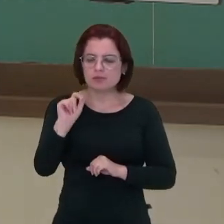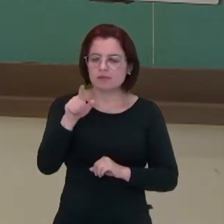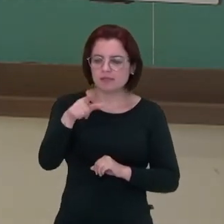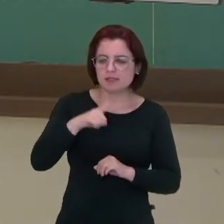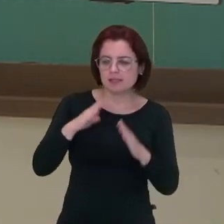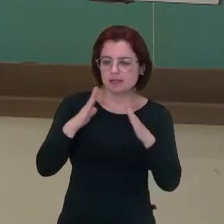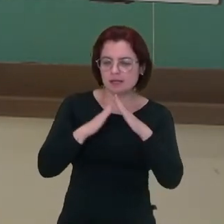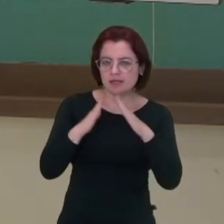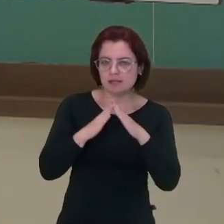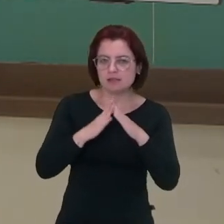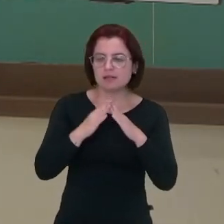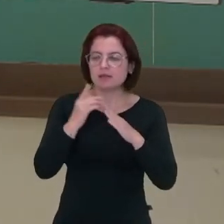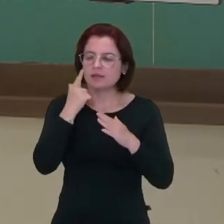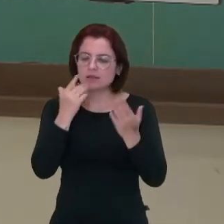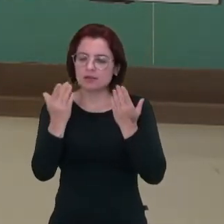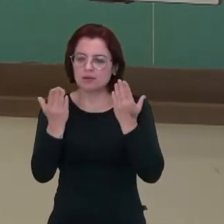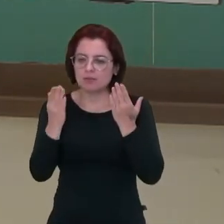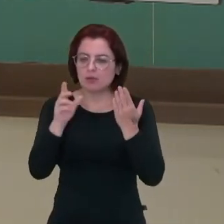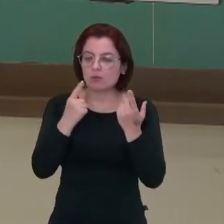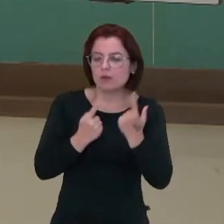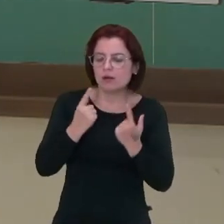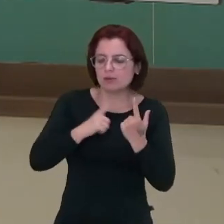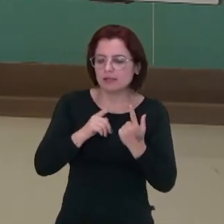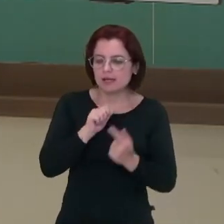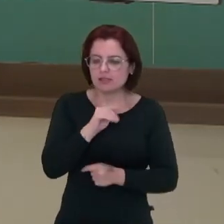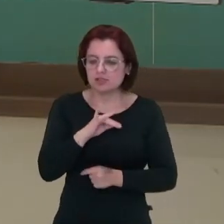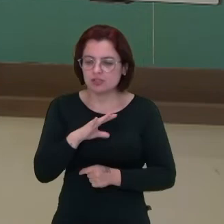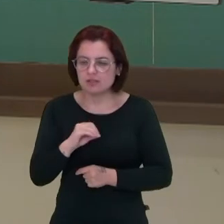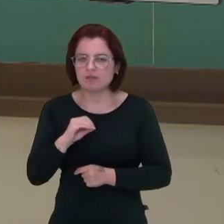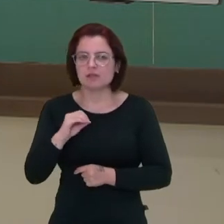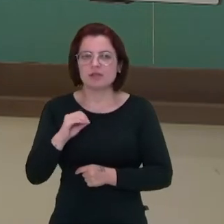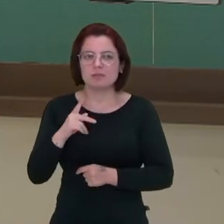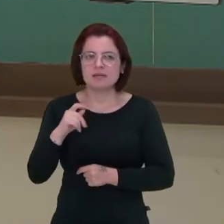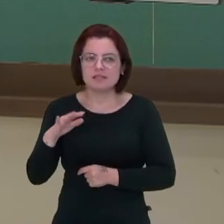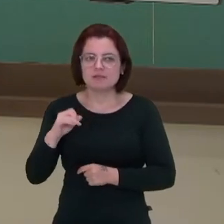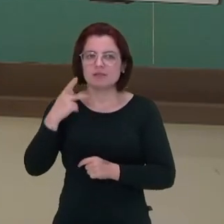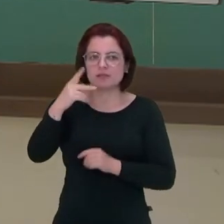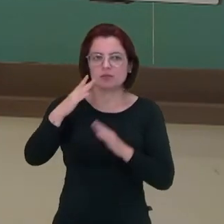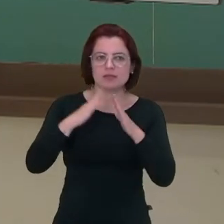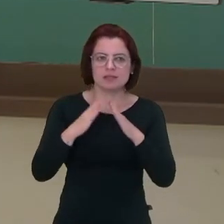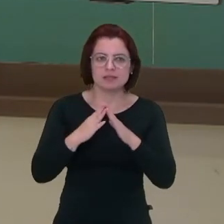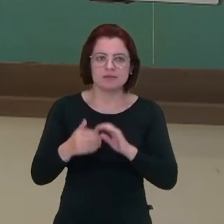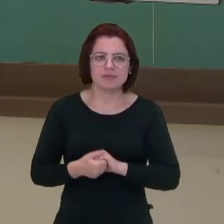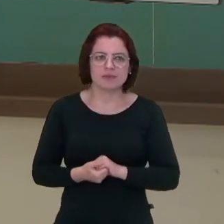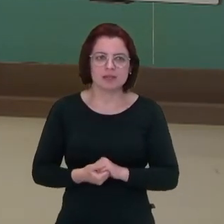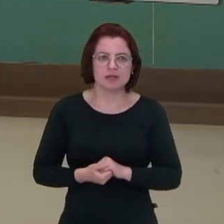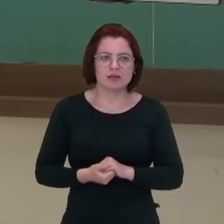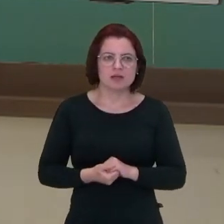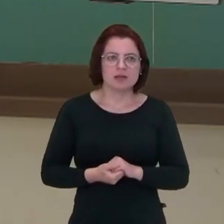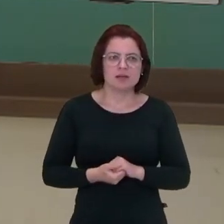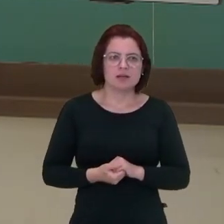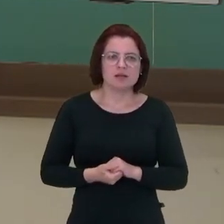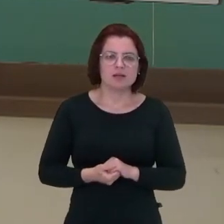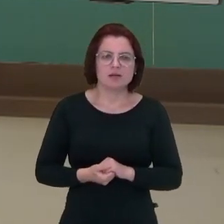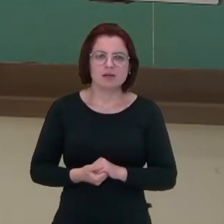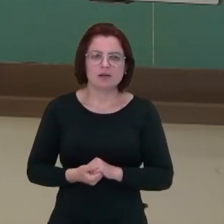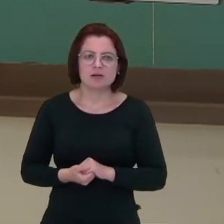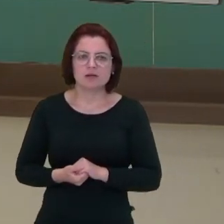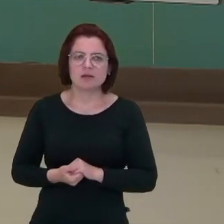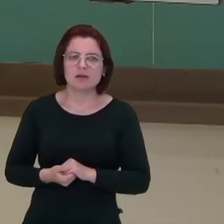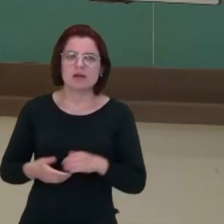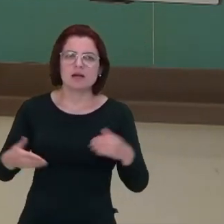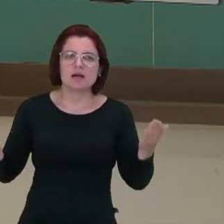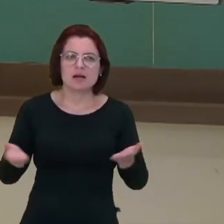vocês têm e vejam quais são os ativos e passivos da casa de vocês. Então vamos lá. Agora vou trazer